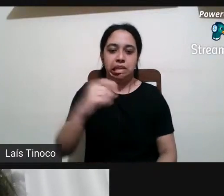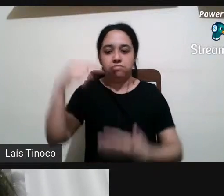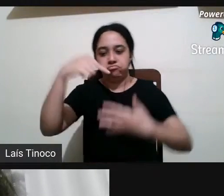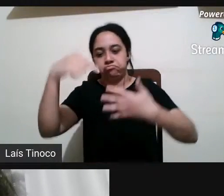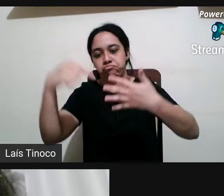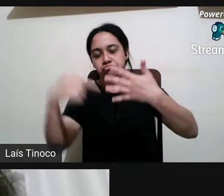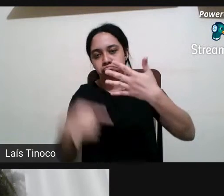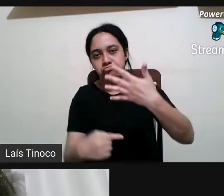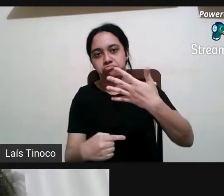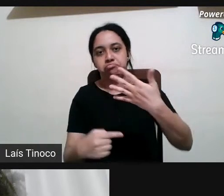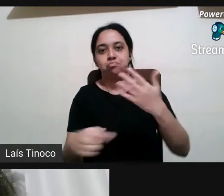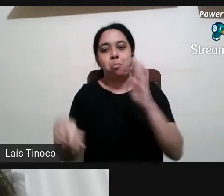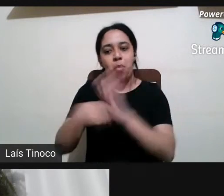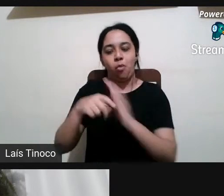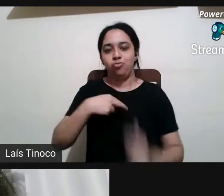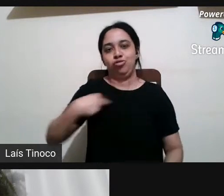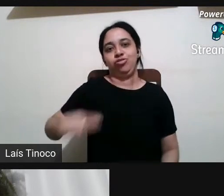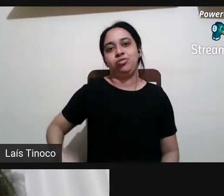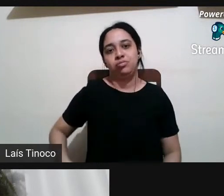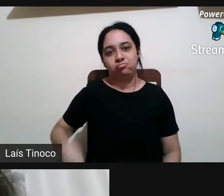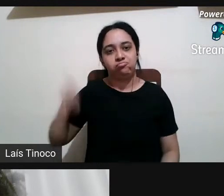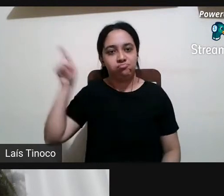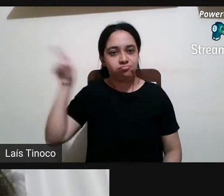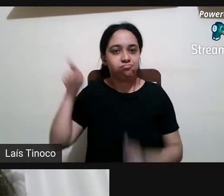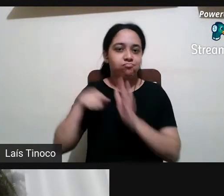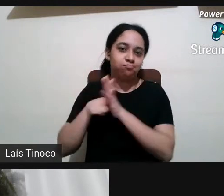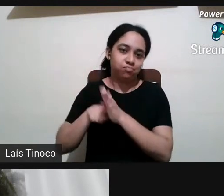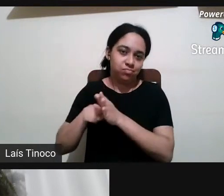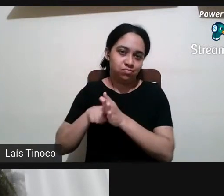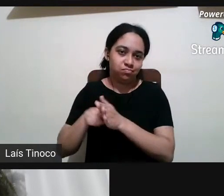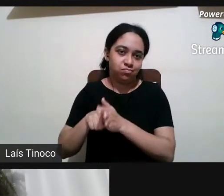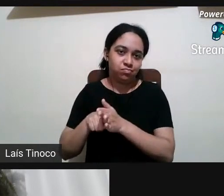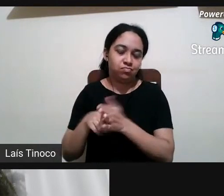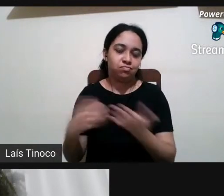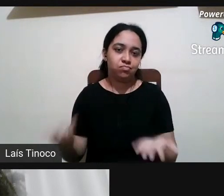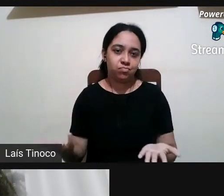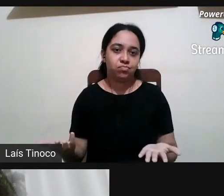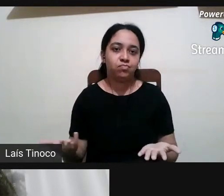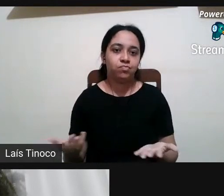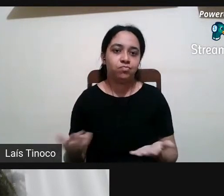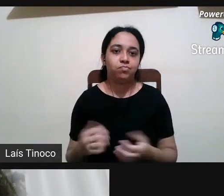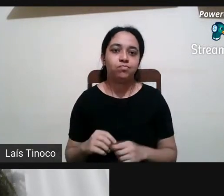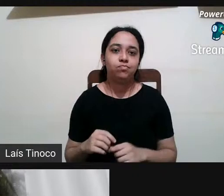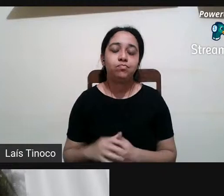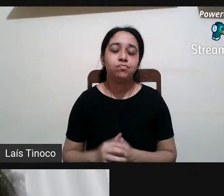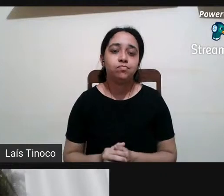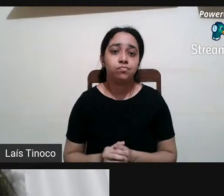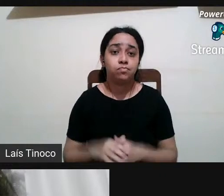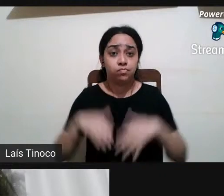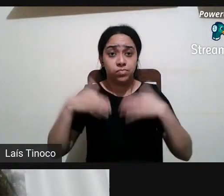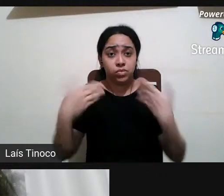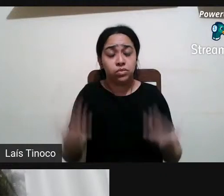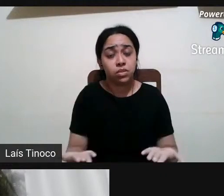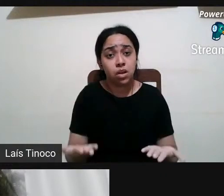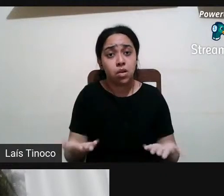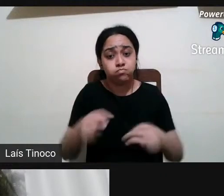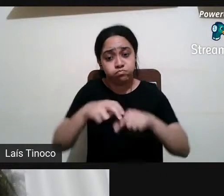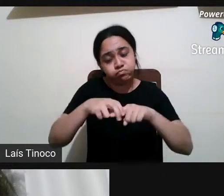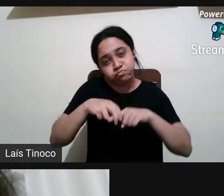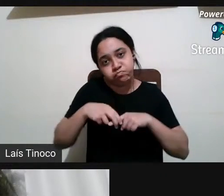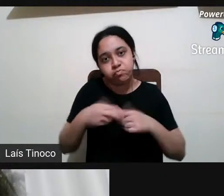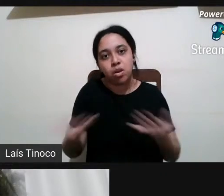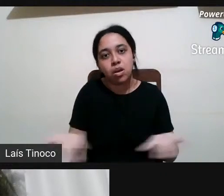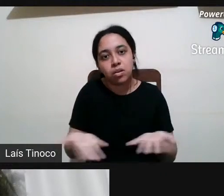de microplástico por ostra em alguns estuários mais antropizados, né? Então, por enquanto, vai depender